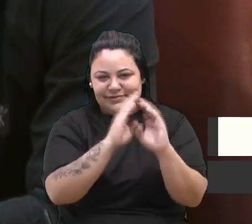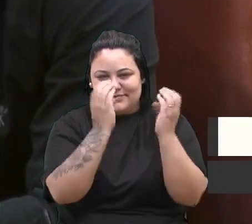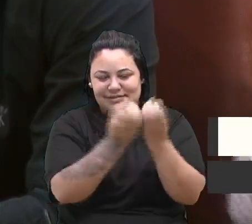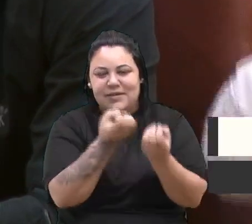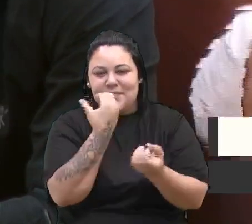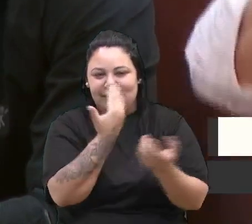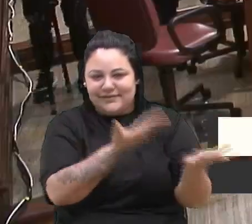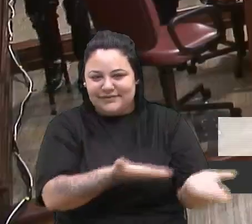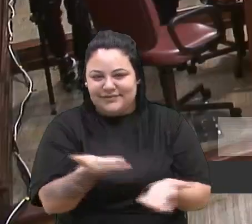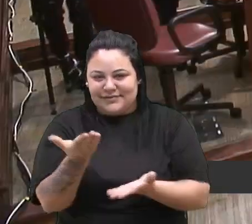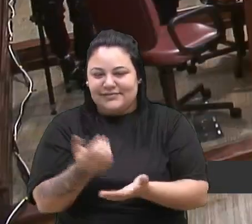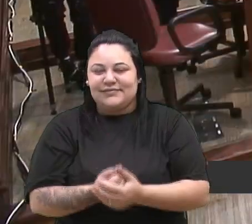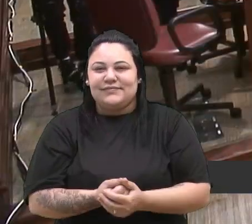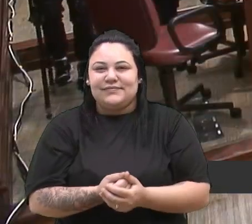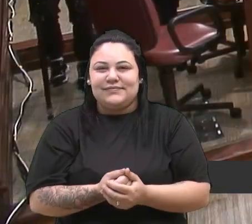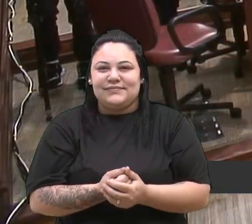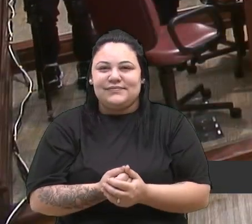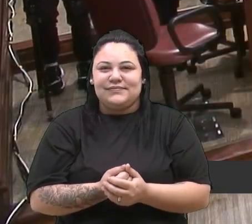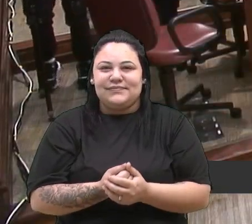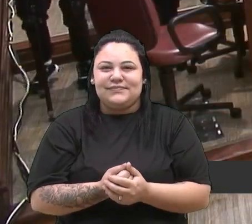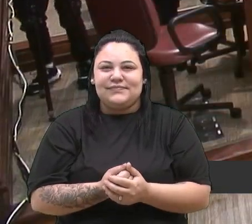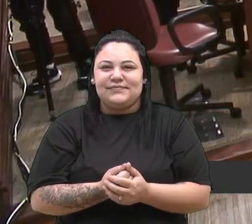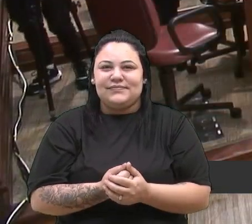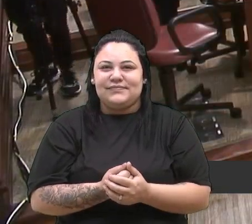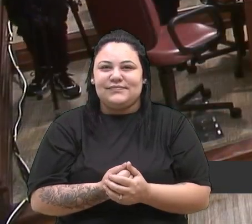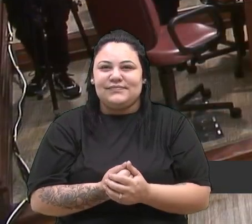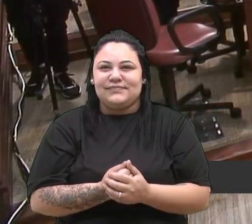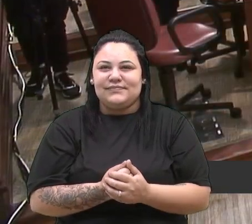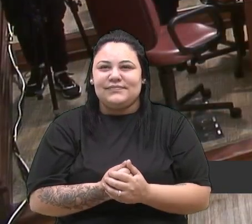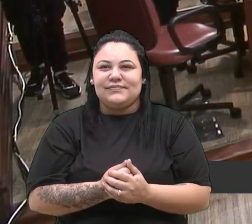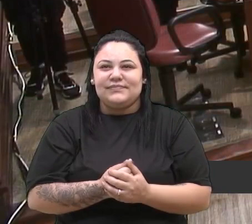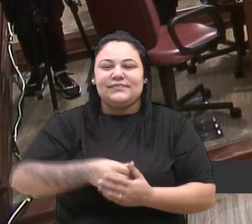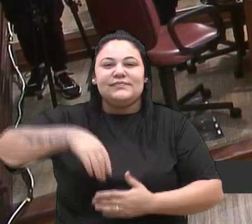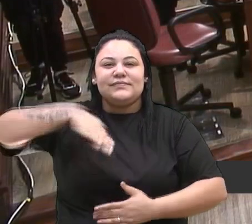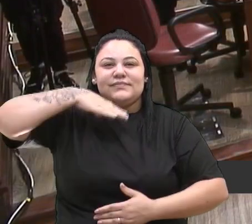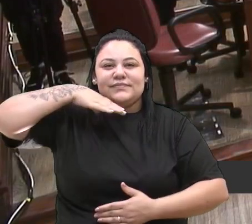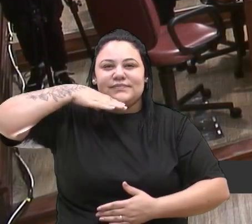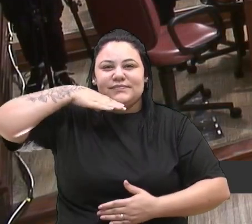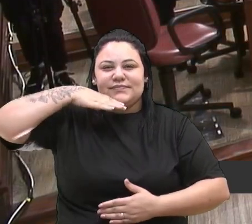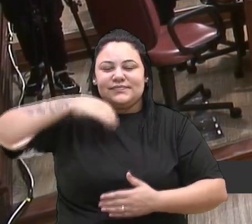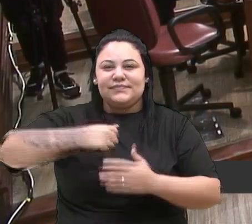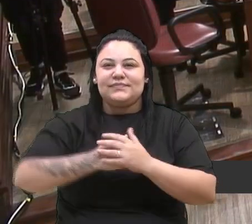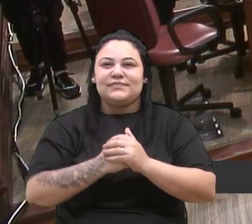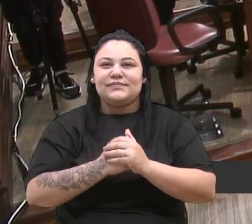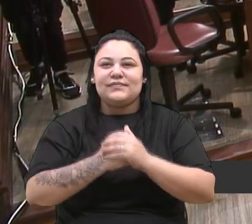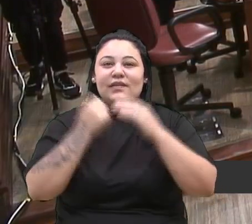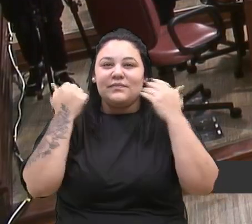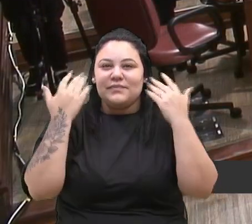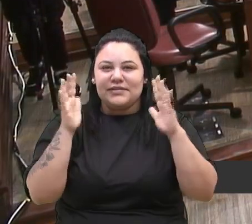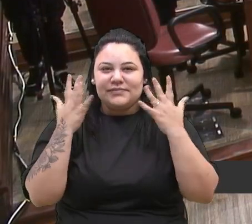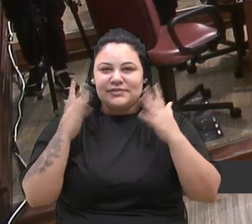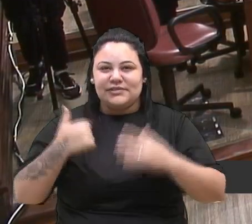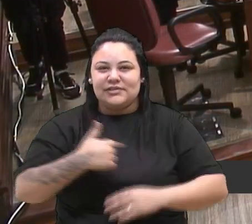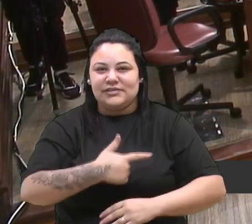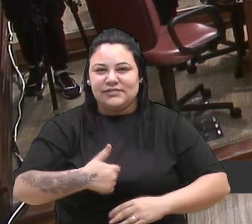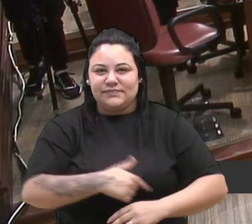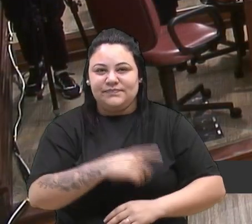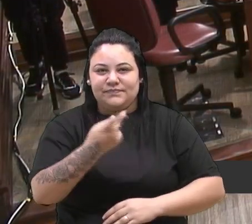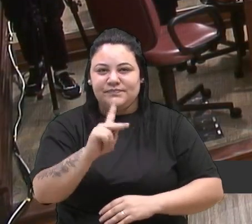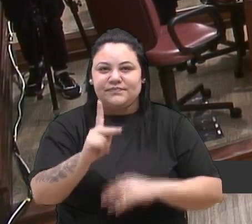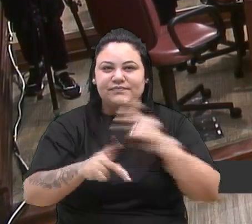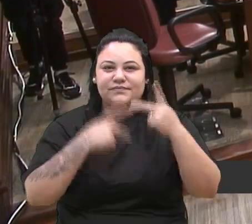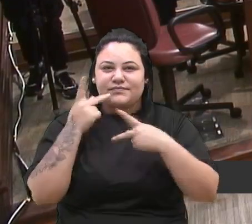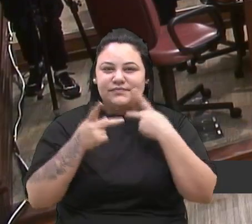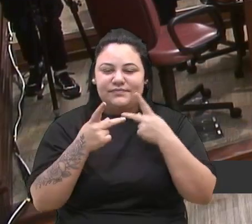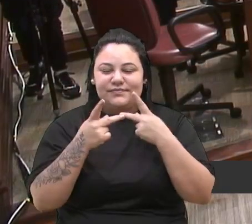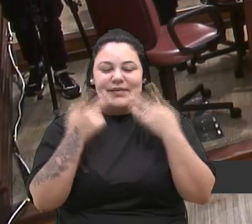bem-vindo. Obrigado, vereador Ues. Sua parte, vereador Bortola. Vereador Zanquim, parabéns pela sua fala. Parabéns, vereadora Isabela,